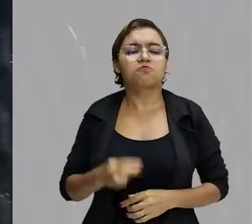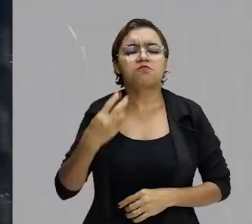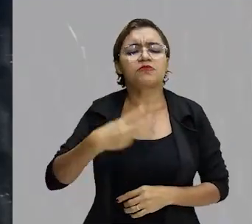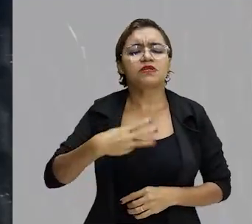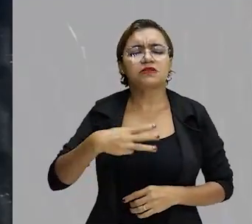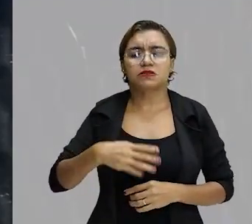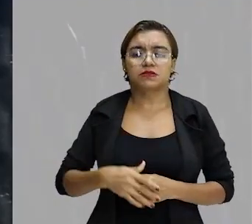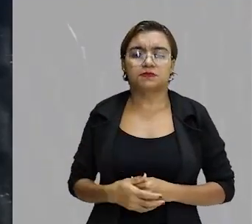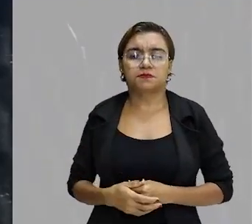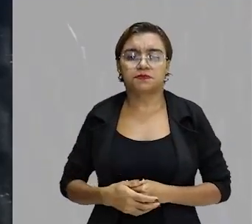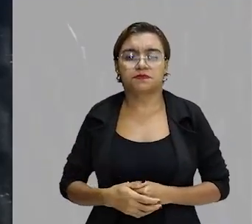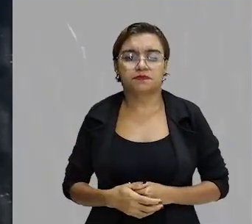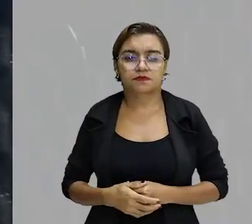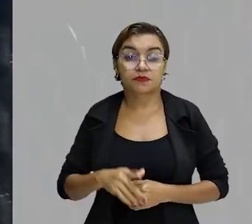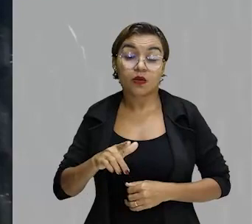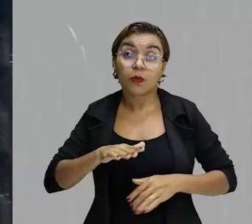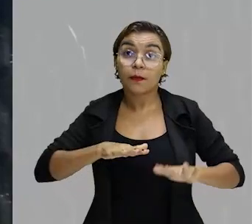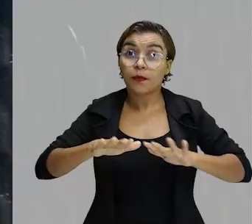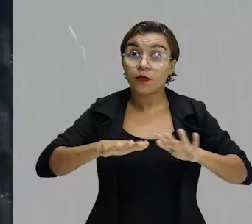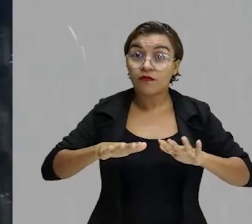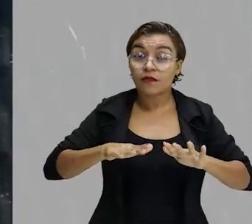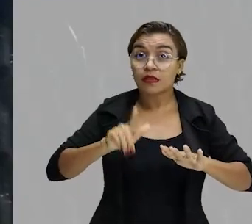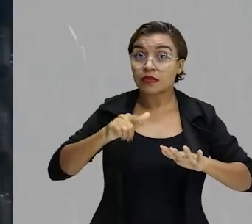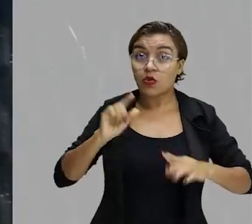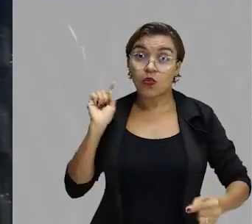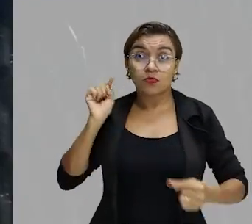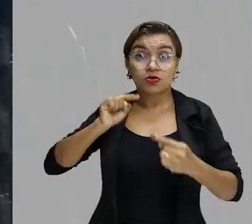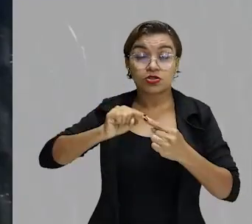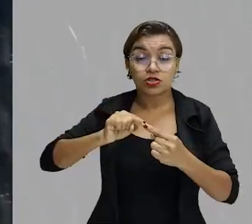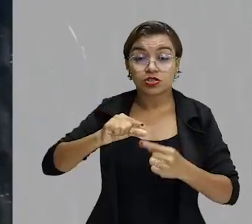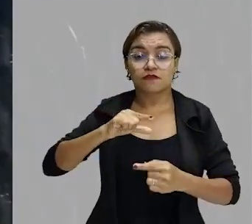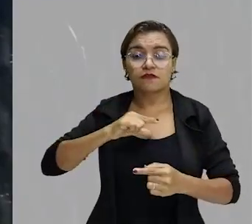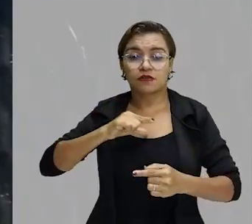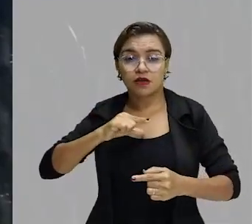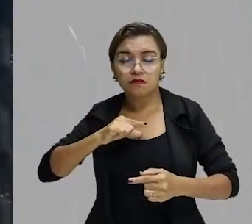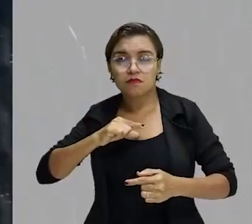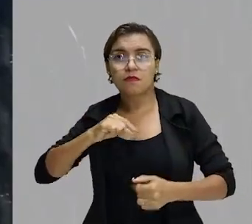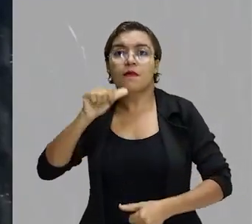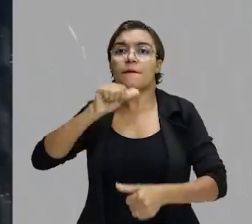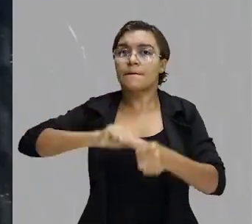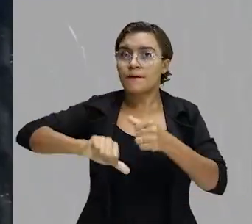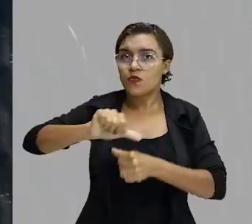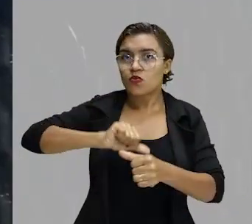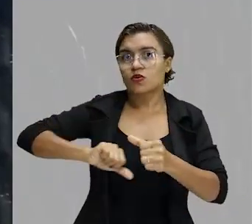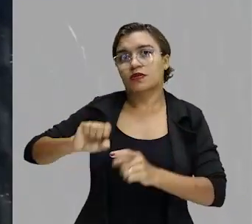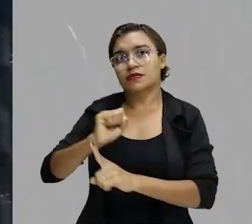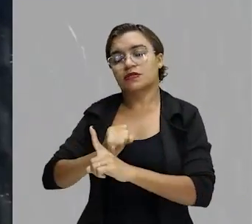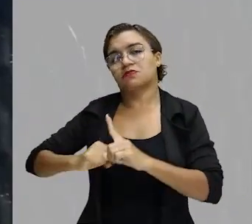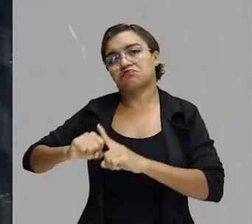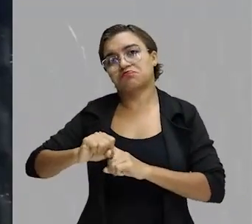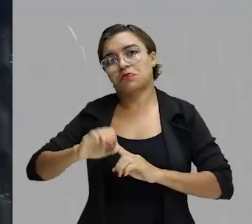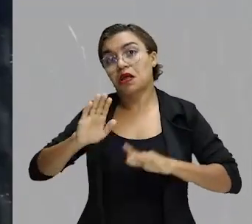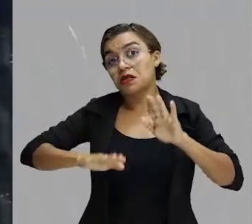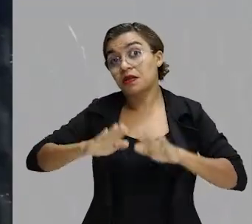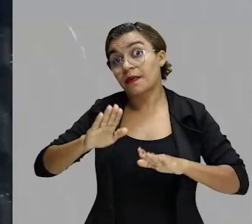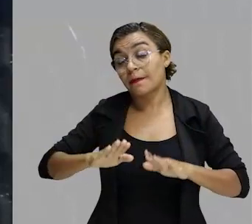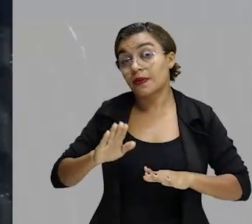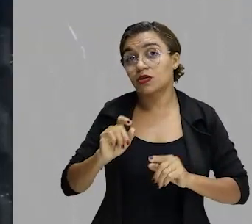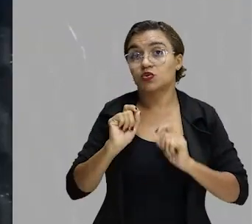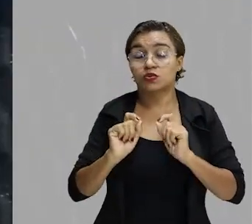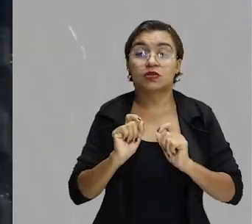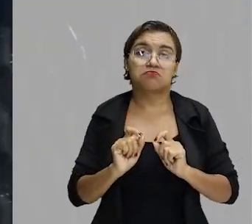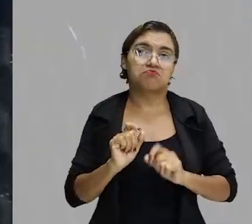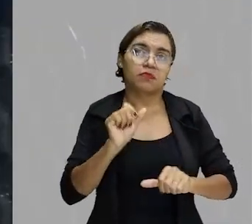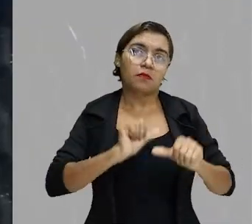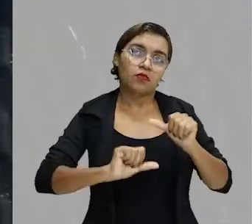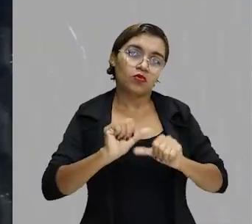Terceiro, esse movimento tem o objetivo de alcançar mudanças sociais. Aí depende do nível das mudanças. Se elas